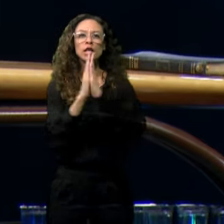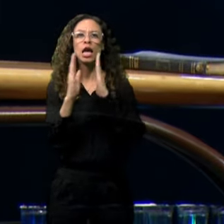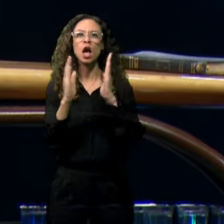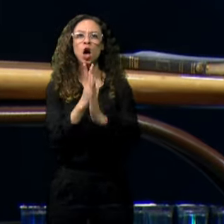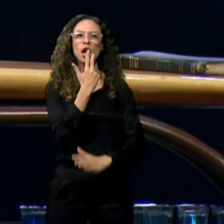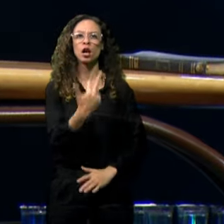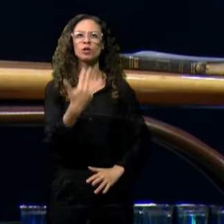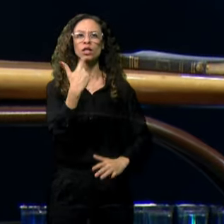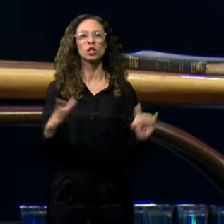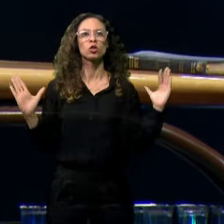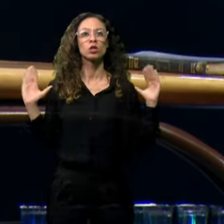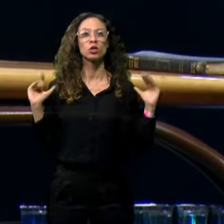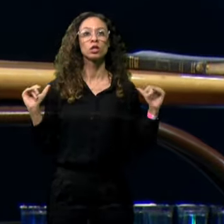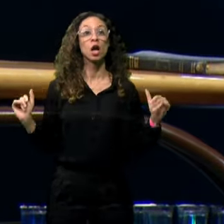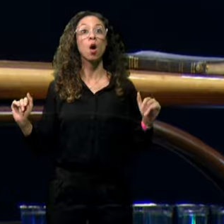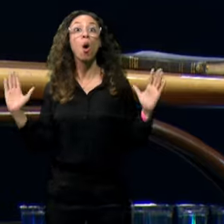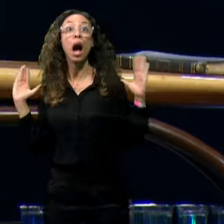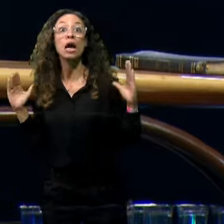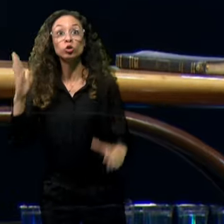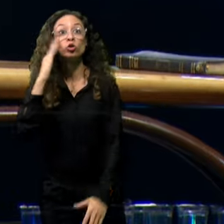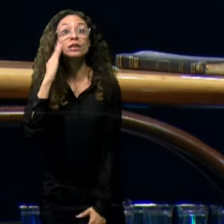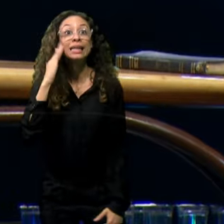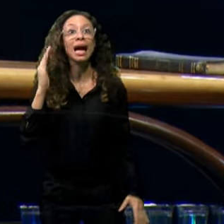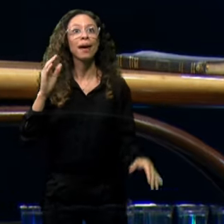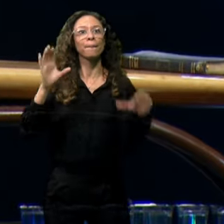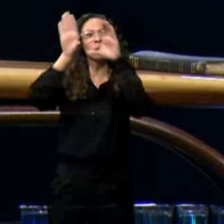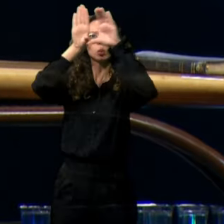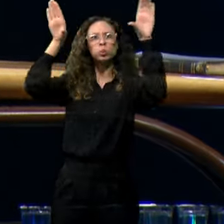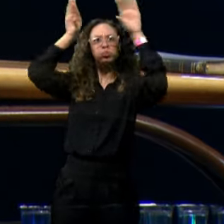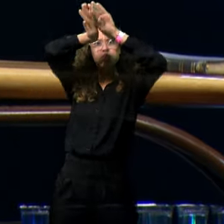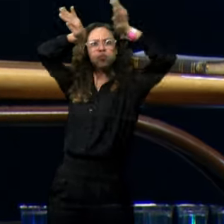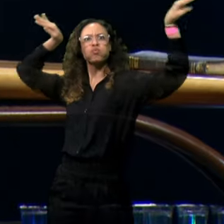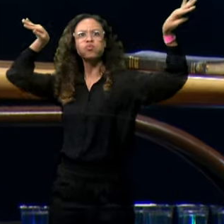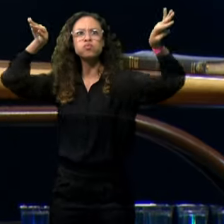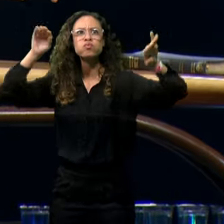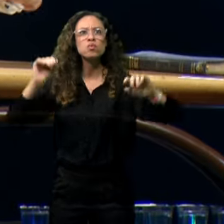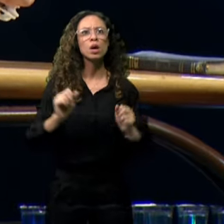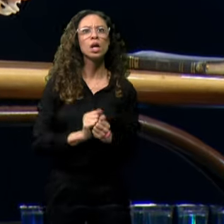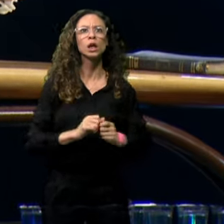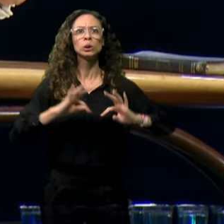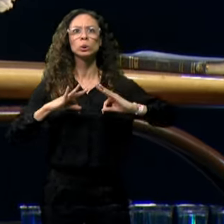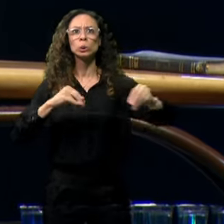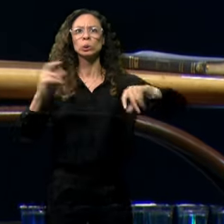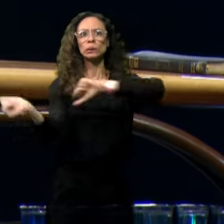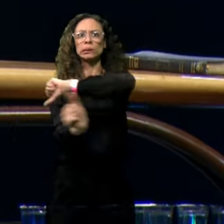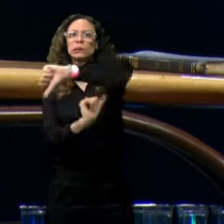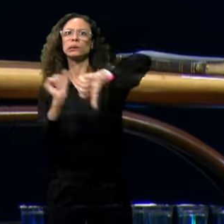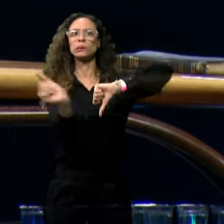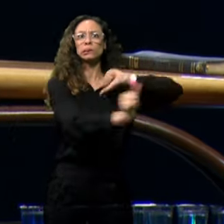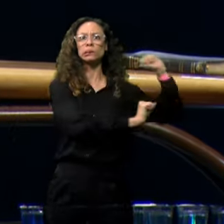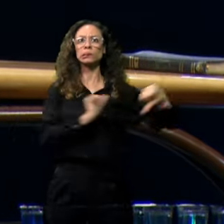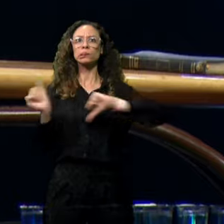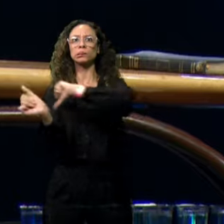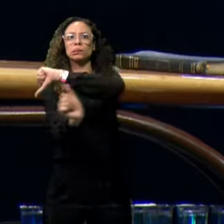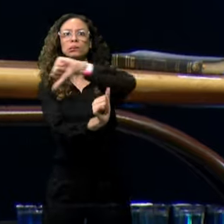os anjos sabem as dimensões se abre a atmosfera dos povos começam a namorar